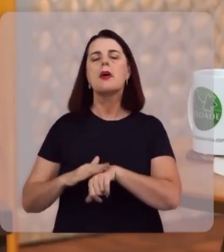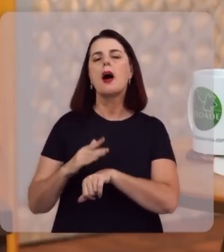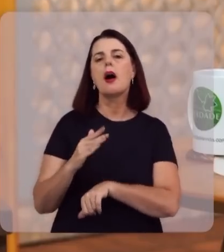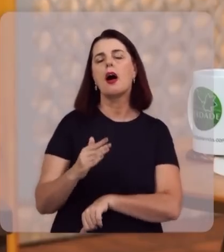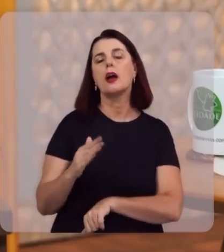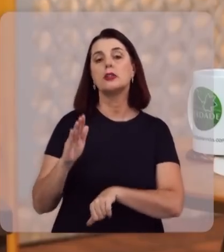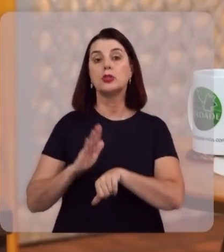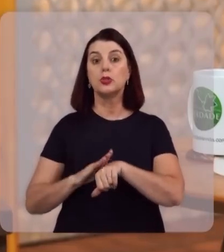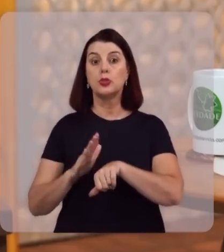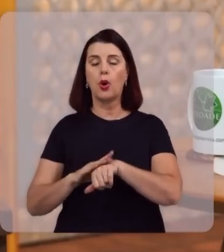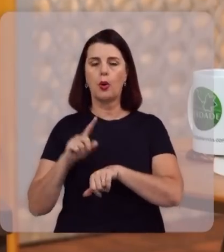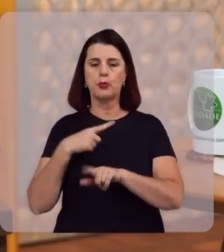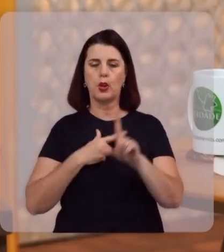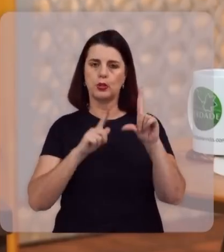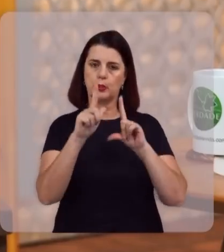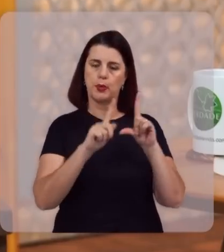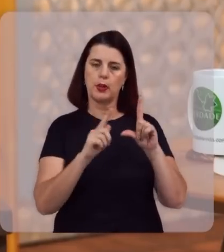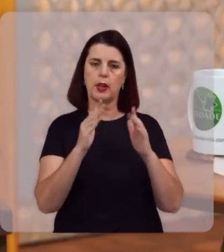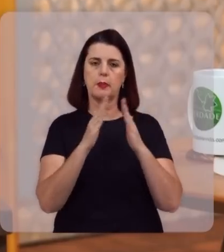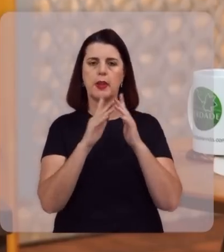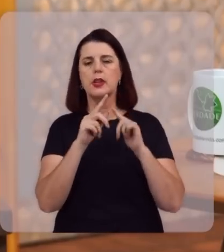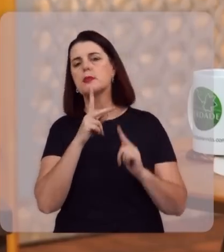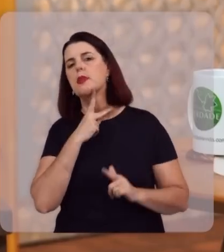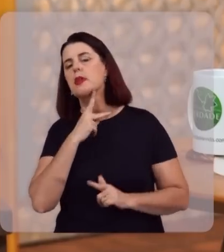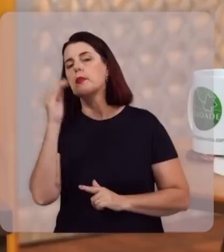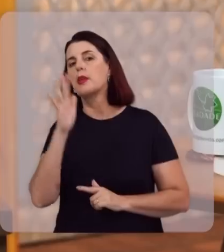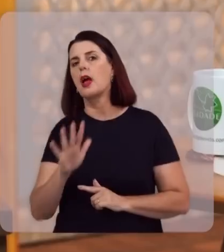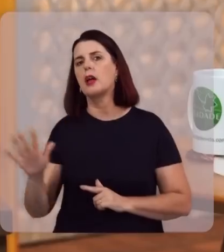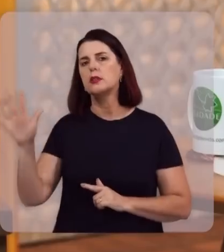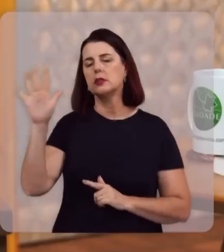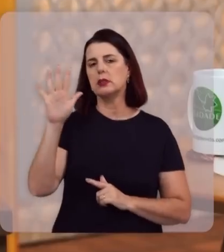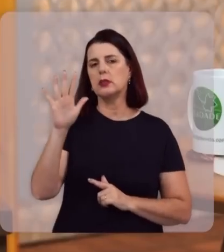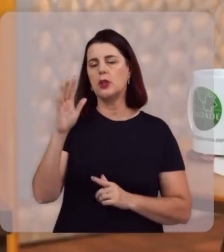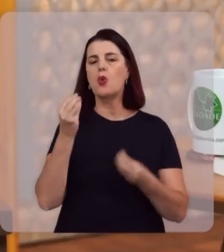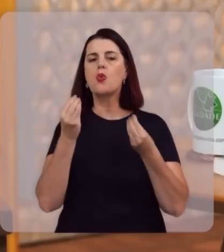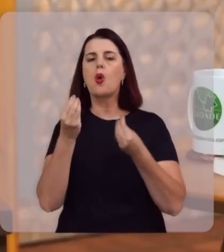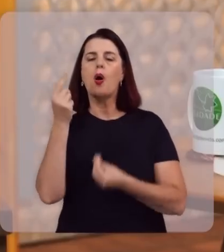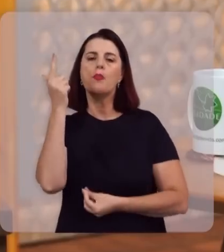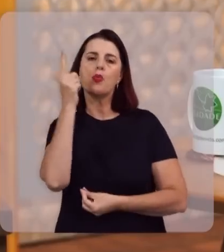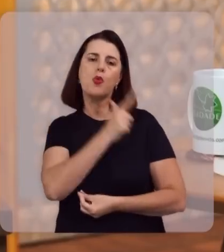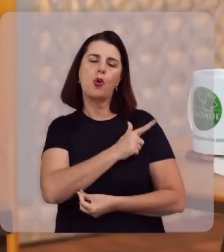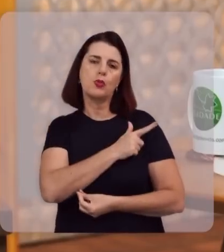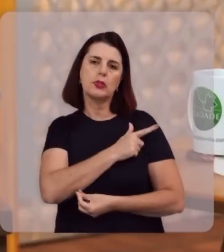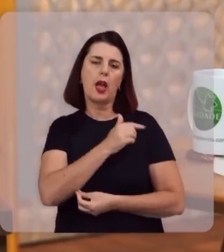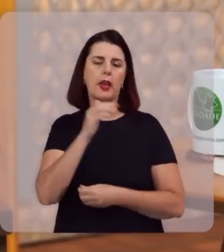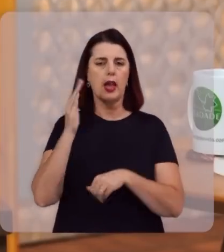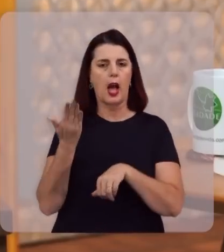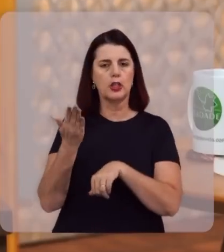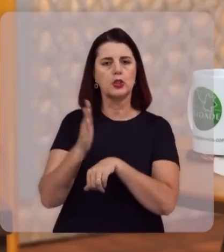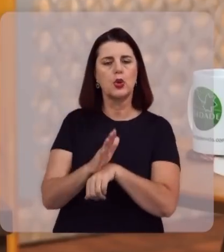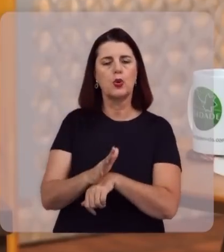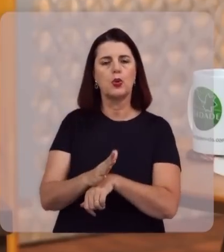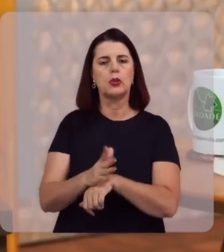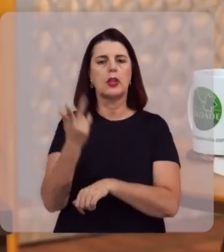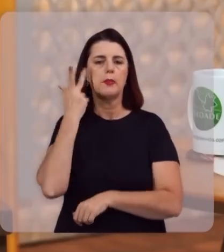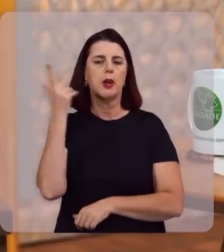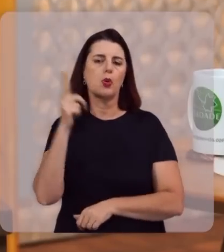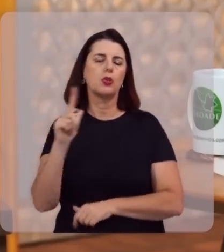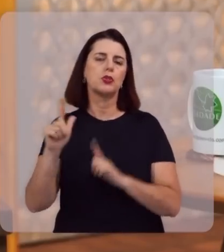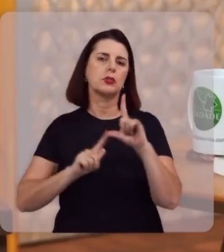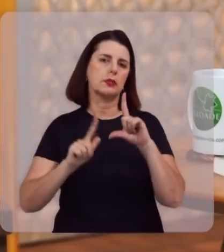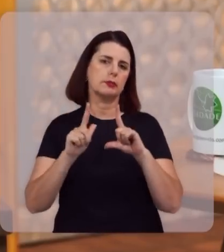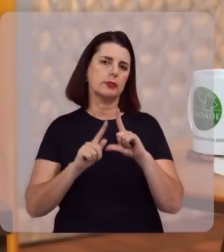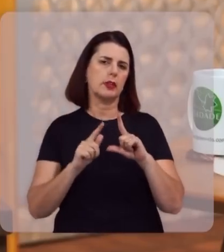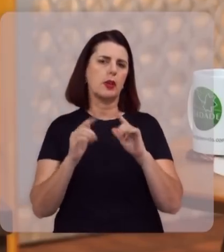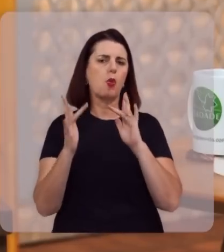um pouco mais sobre o nosso programa, sobre a Igreja Presbiteriana do Brasil e como que você pode ajudar e contribuir para